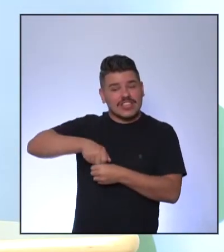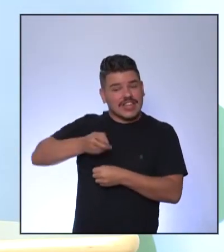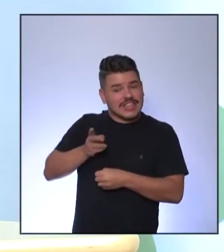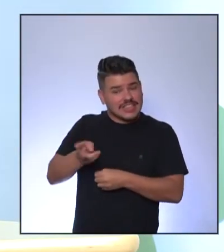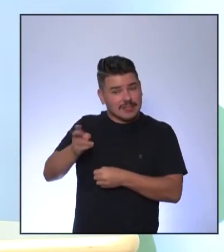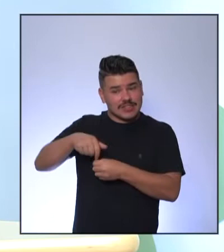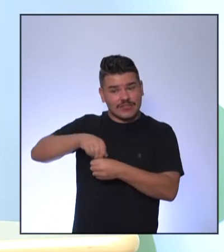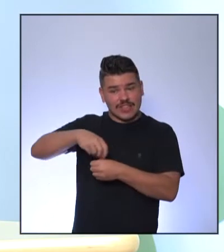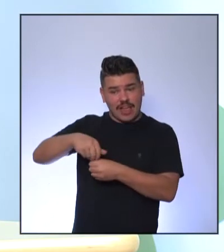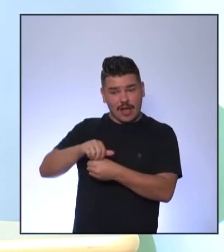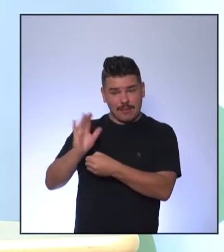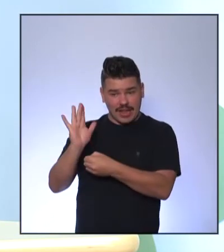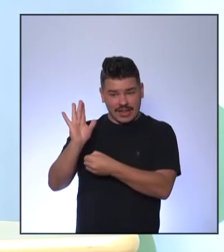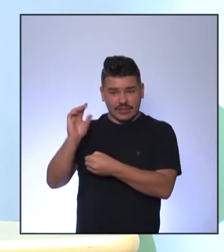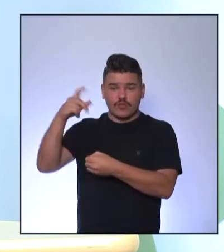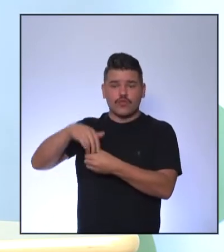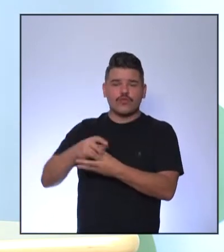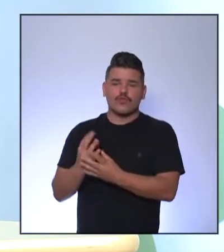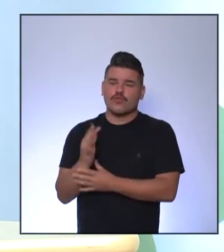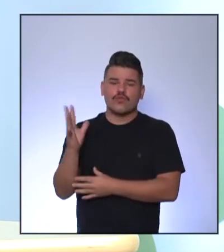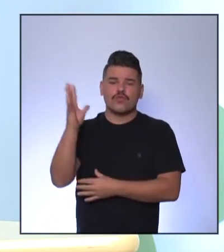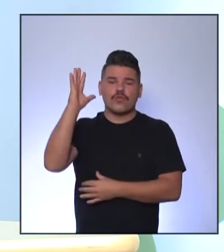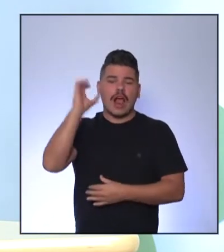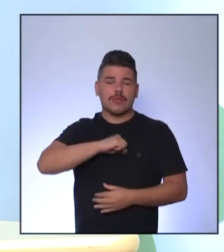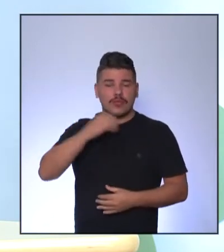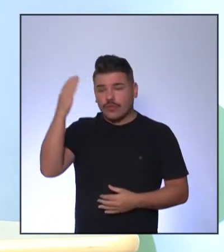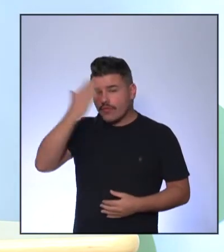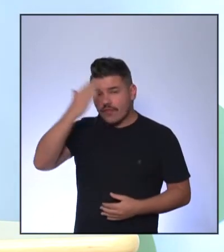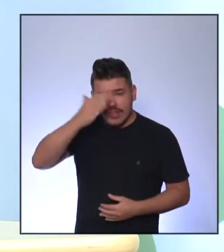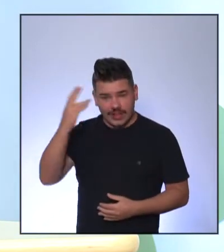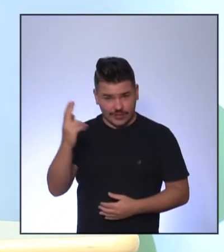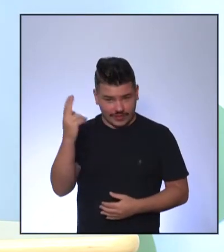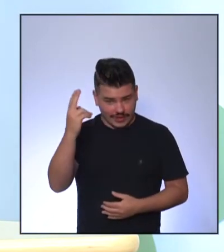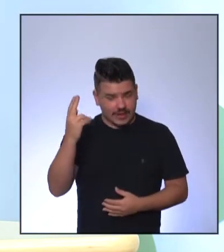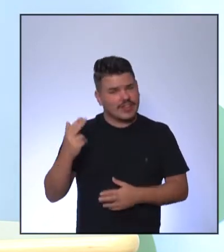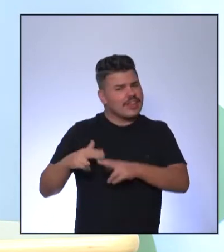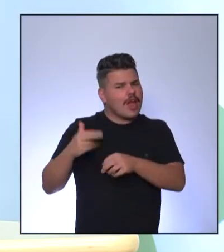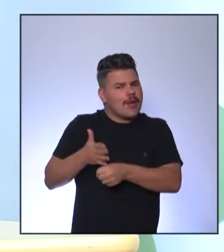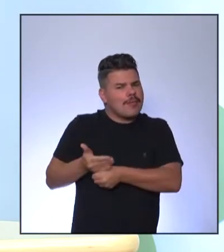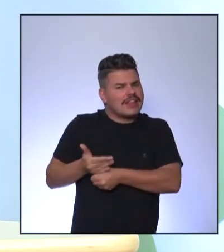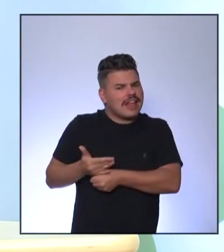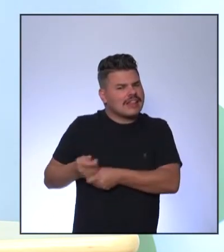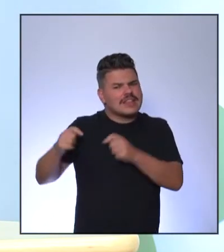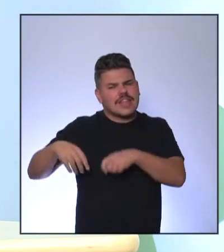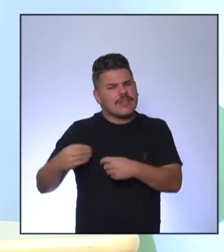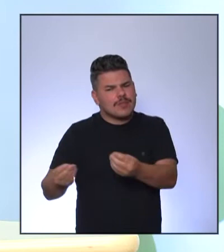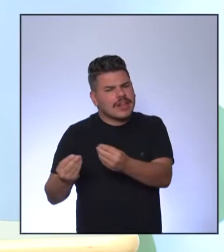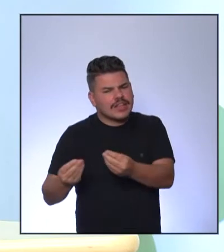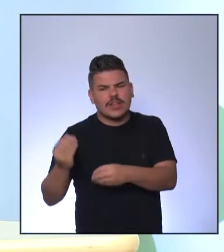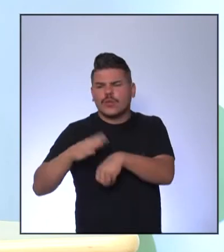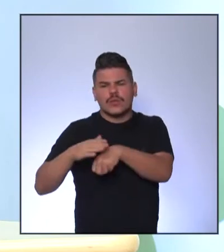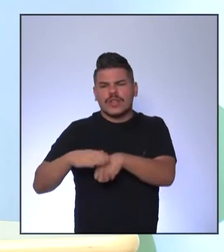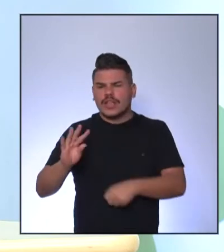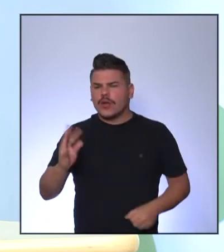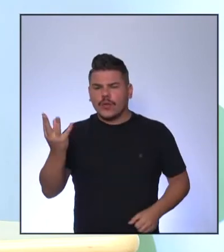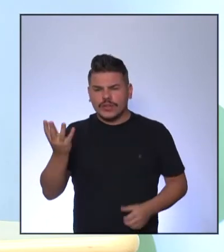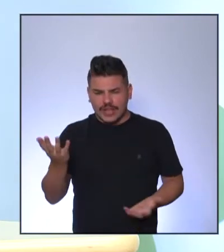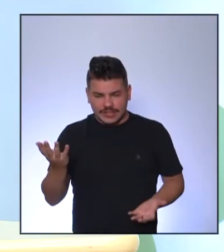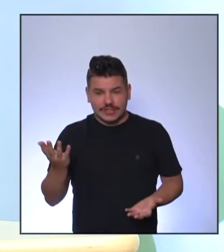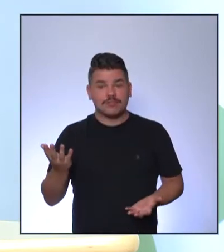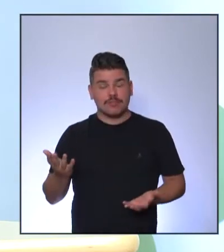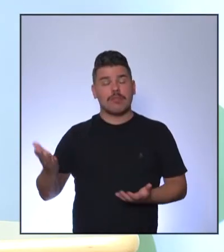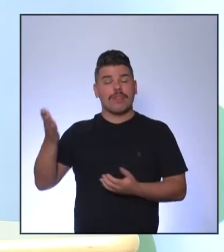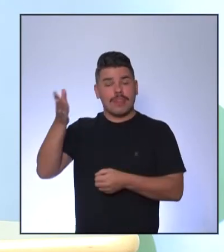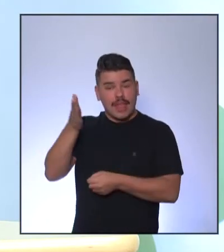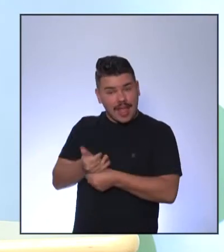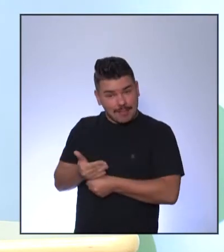mais lenta que você não vai conseguir ver. E o porquê que essa batata tem esse perfil, ela consegue fazer isso? Porque a batata ela